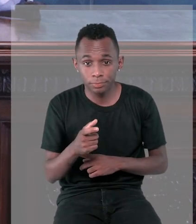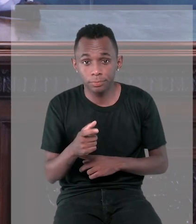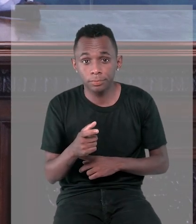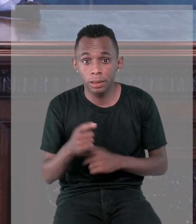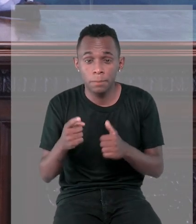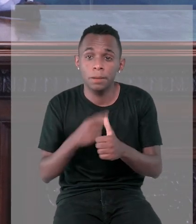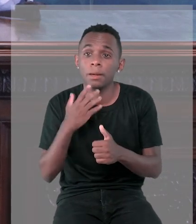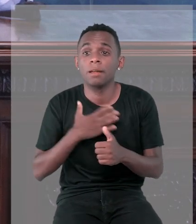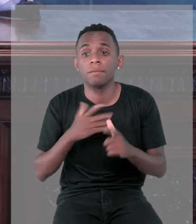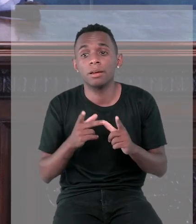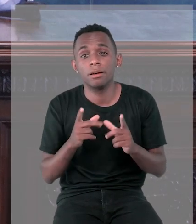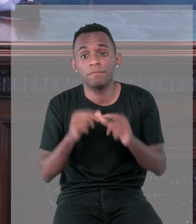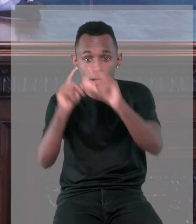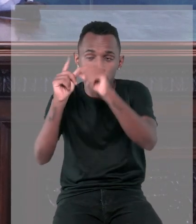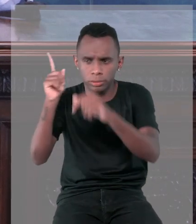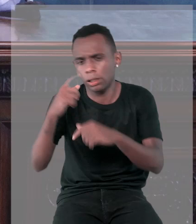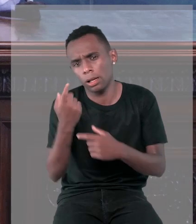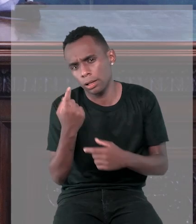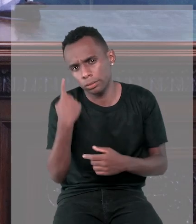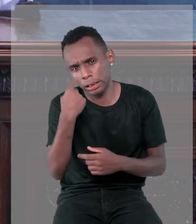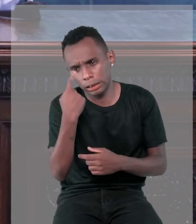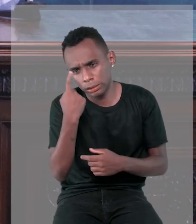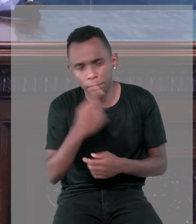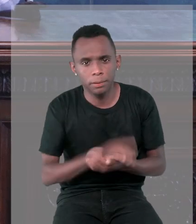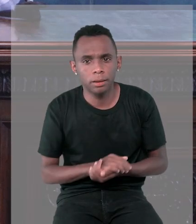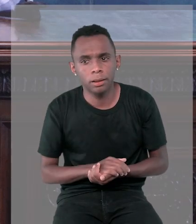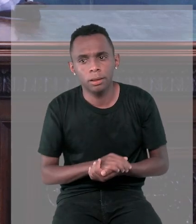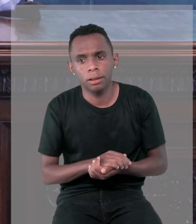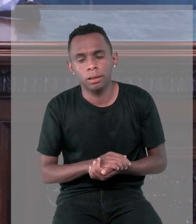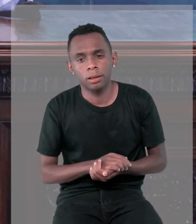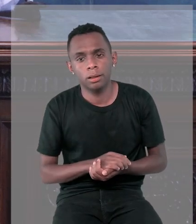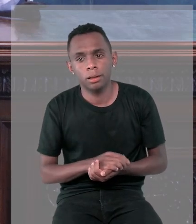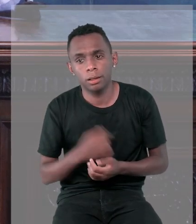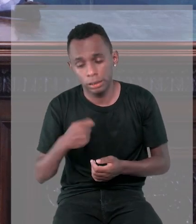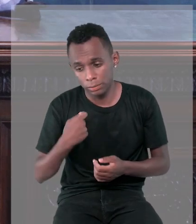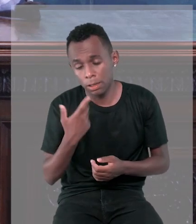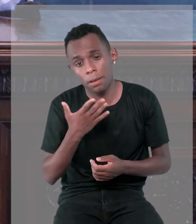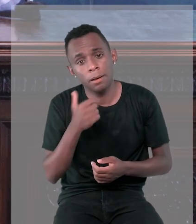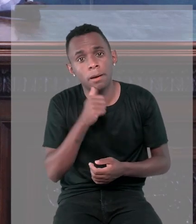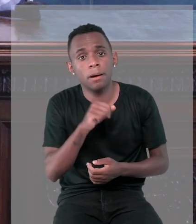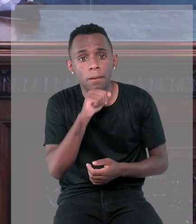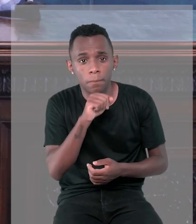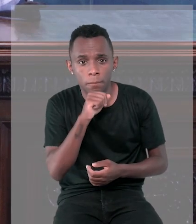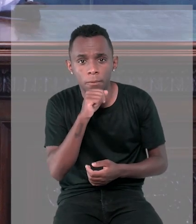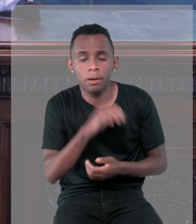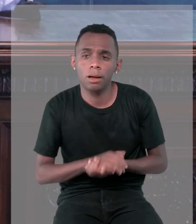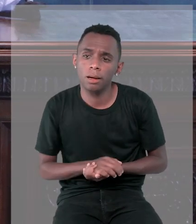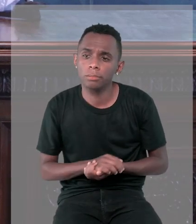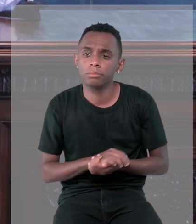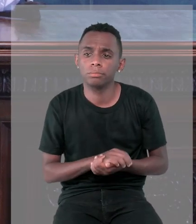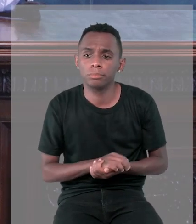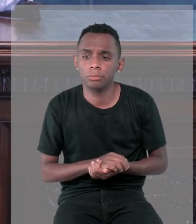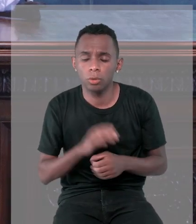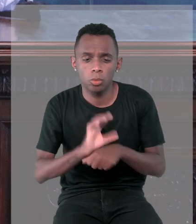a primeira viagem que eu fiz na Espanha, e a minha mulher estava fazendo um curso lá e tal, eu andava muito sozinho, e eu ouvindo